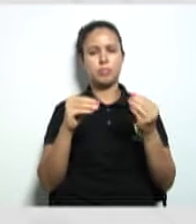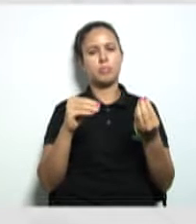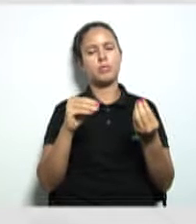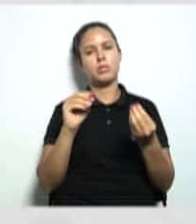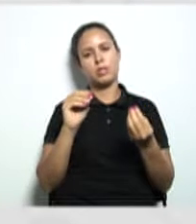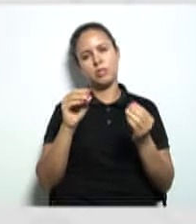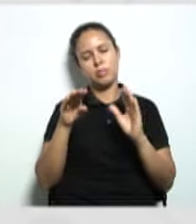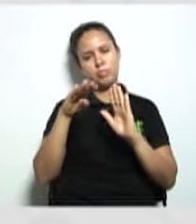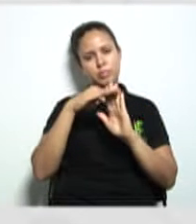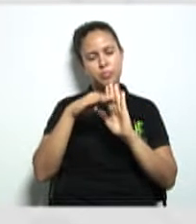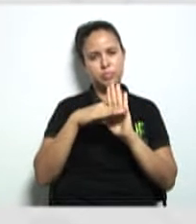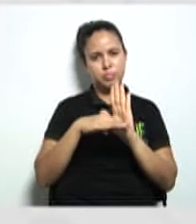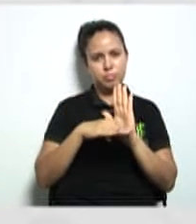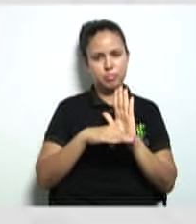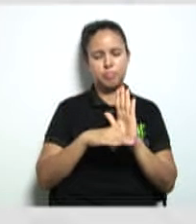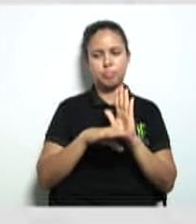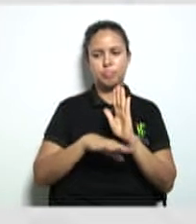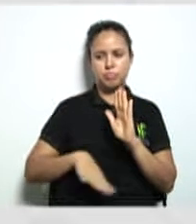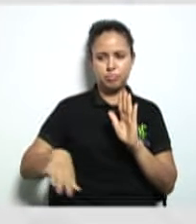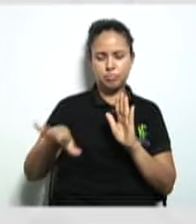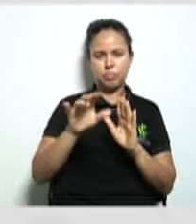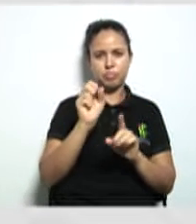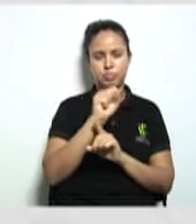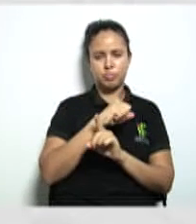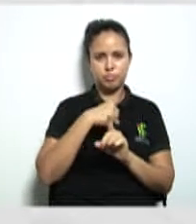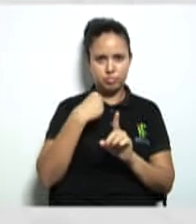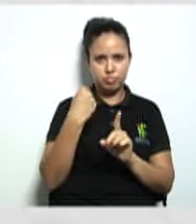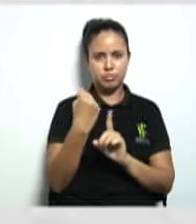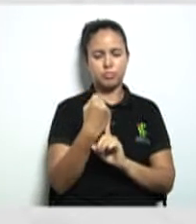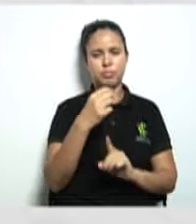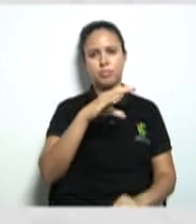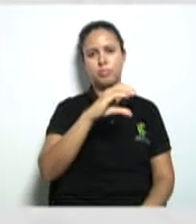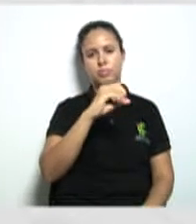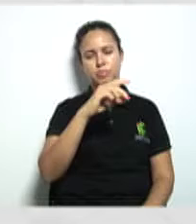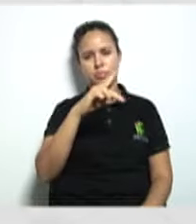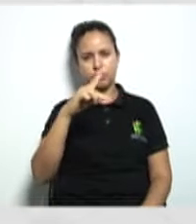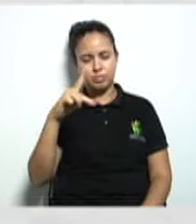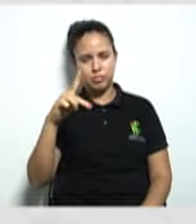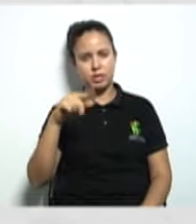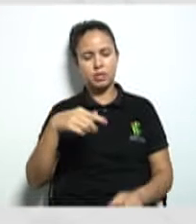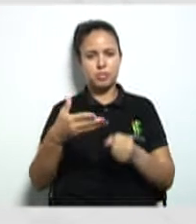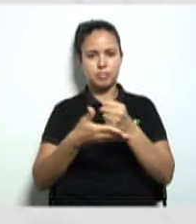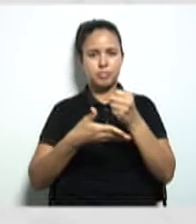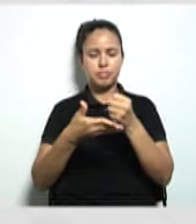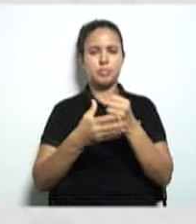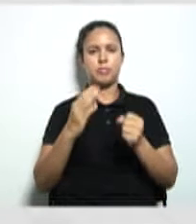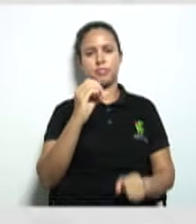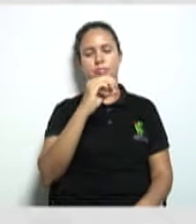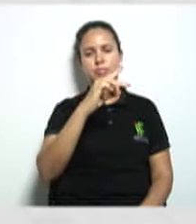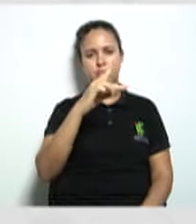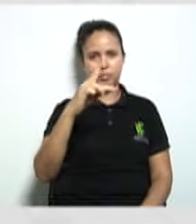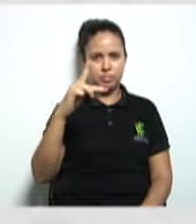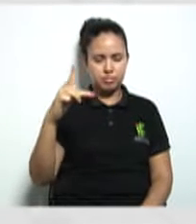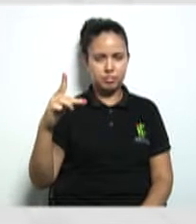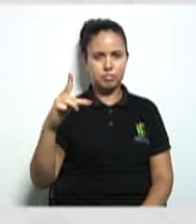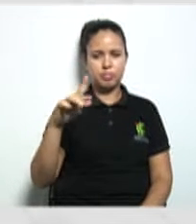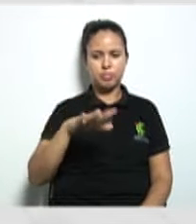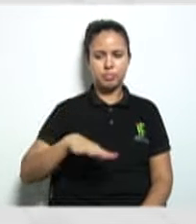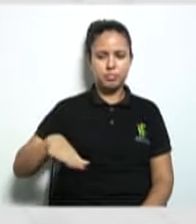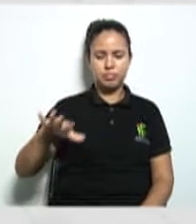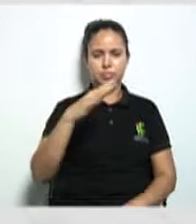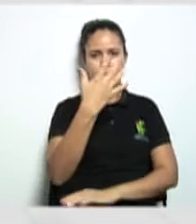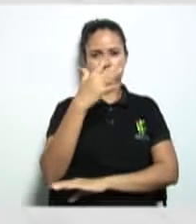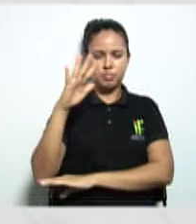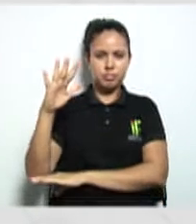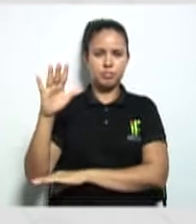serem considerados nas sociedades cooperativistas, né? Que são os princípios cooperativistas relacionados ao meio ambiente